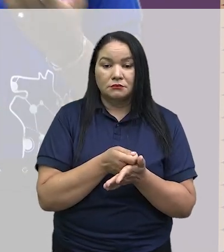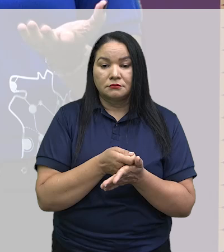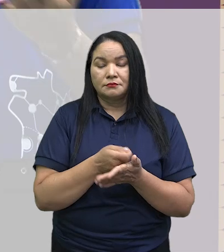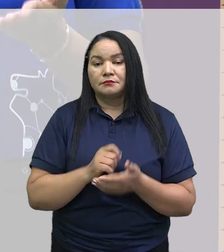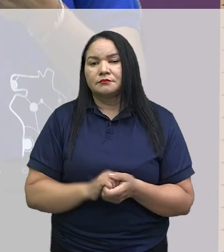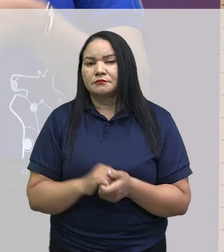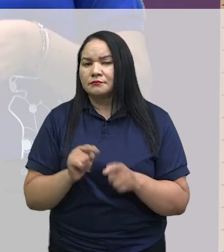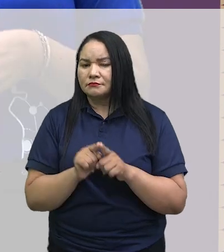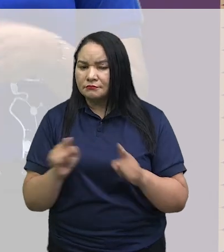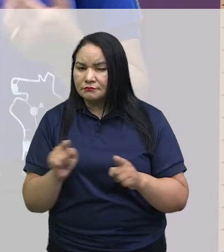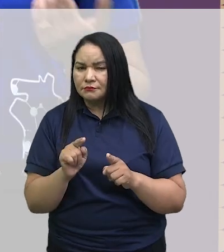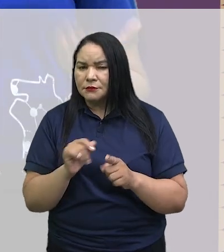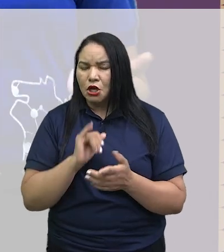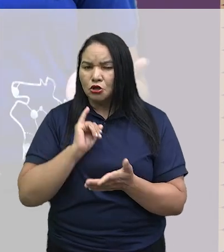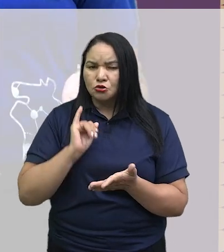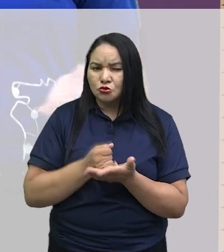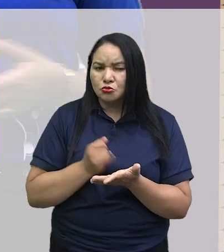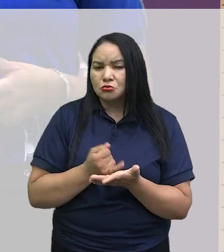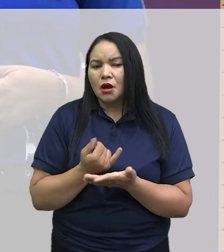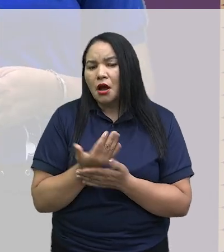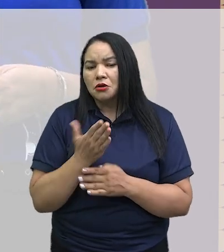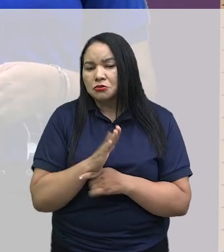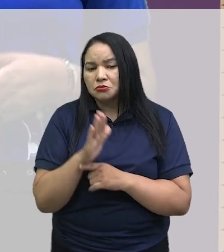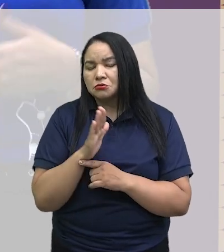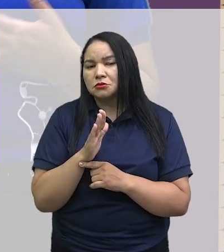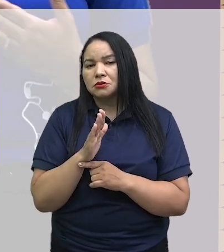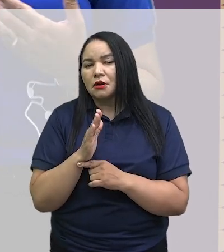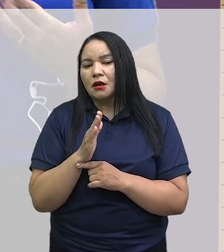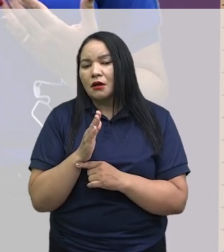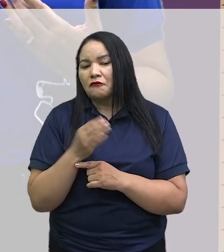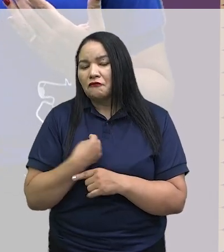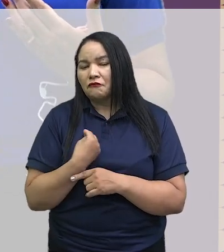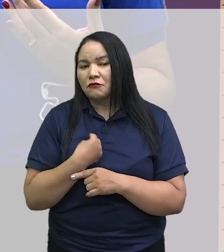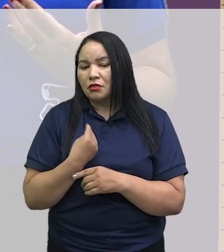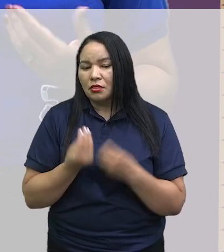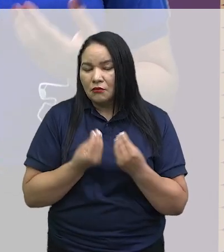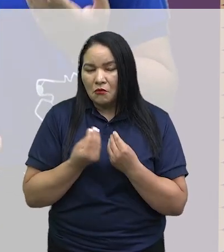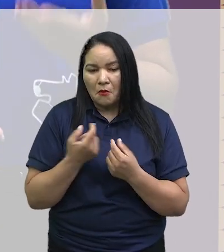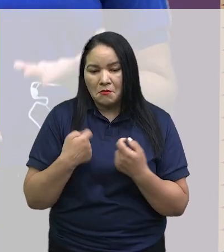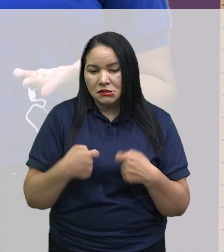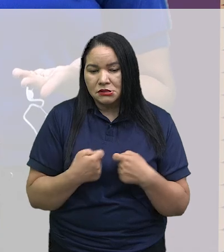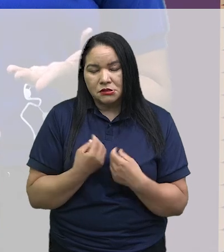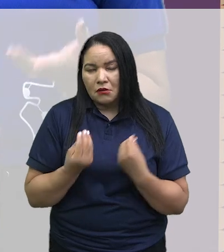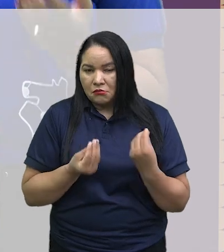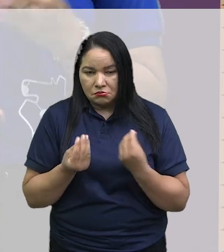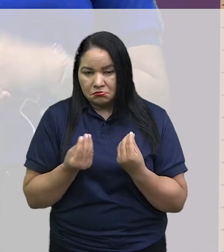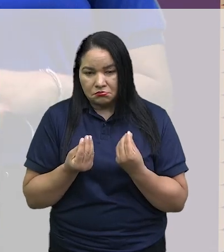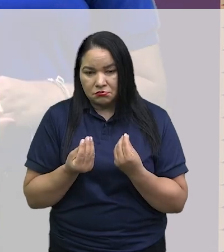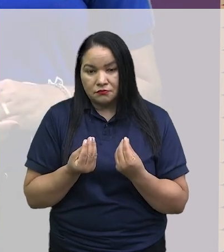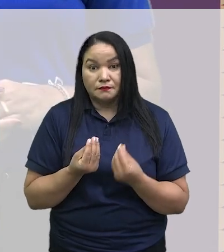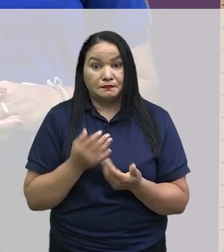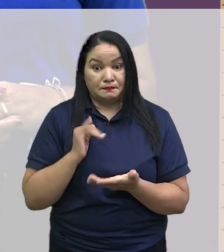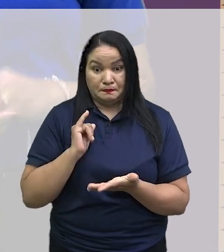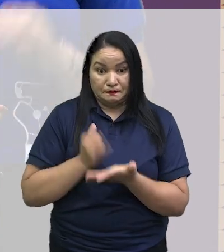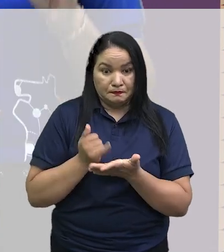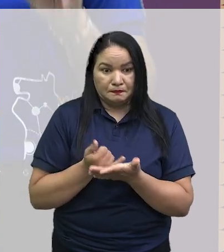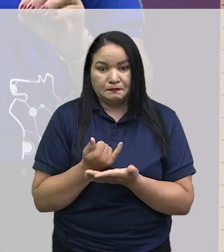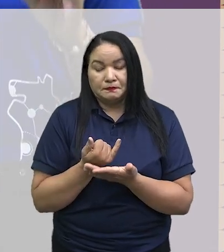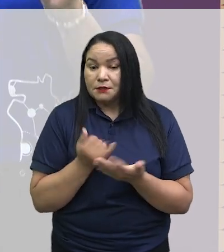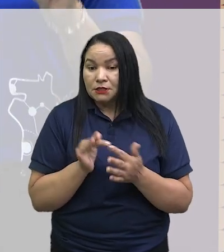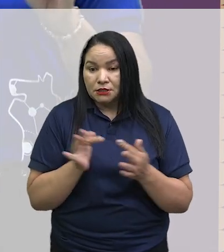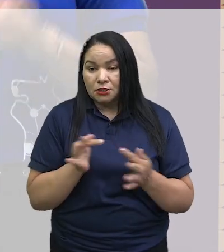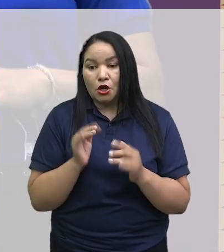aí, mas como os juros simples são úteis na minha vida? Para que eu vou precisar, não é? Os juros simples, eles são uma ferramenta